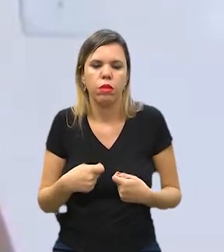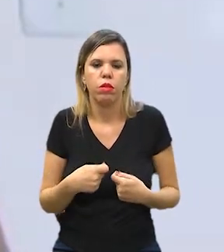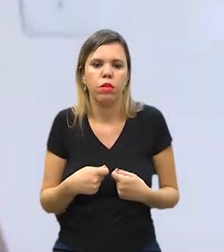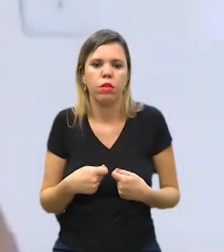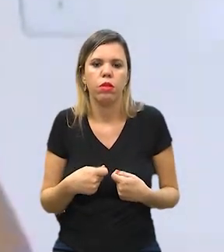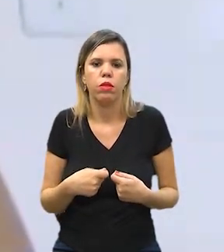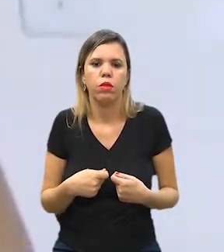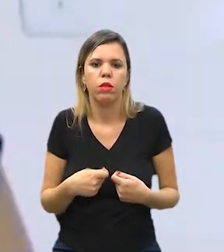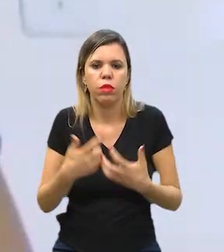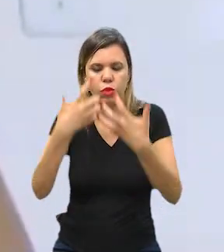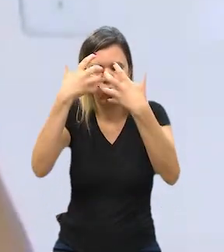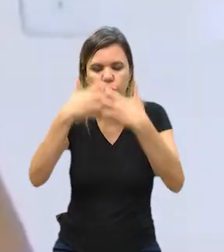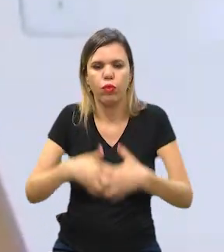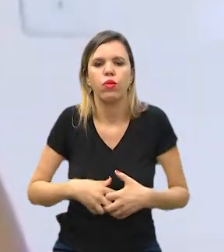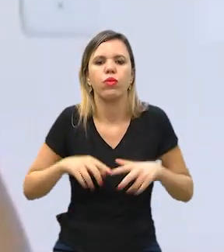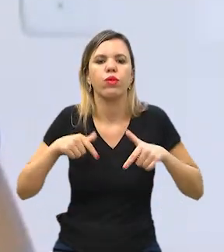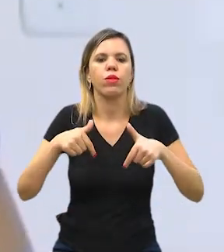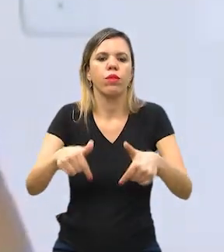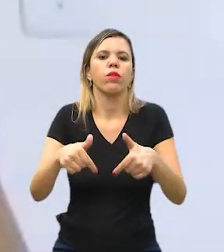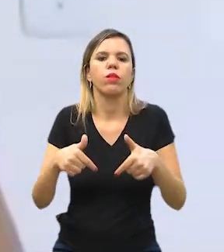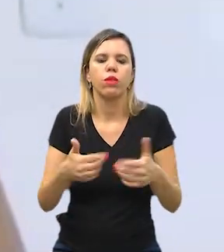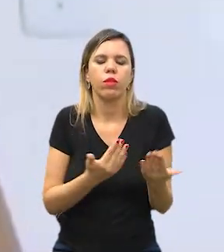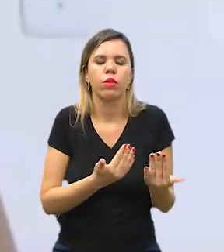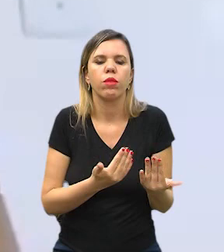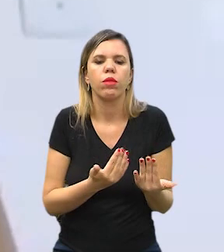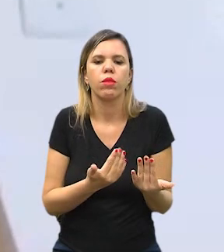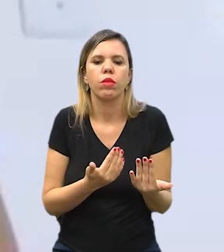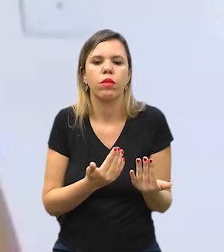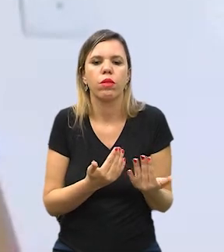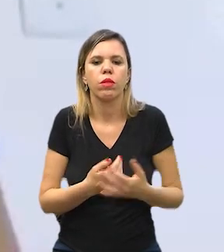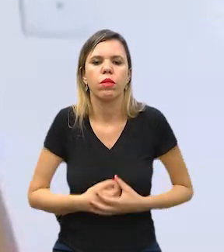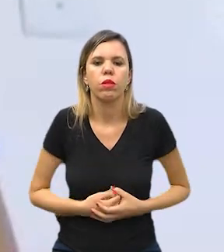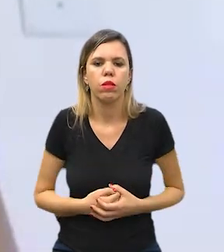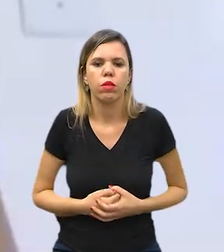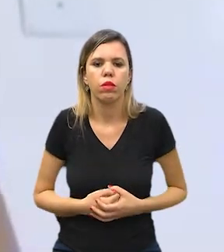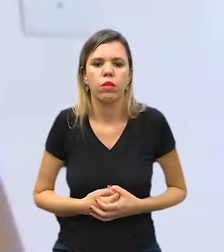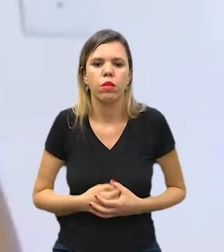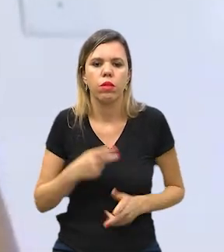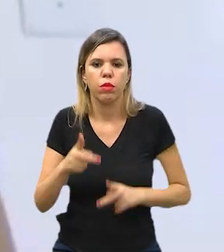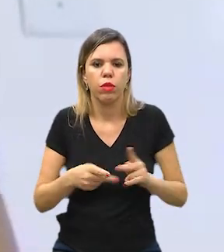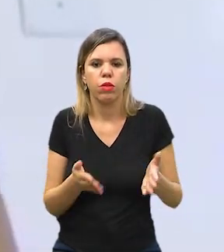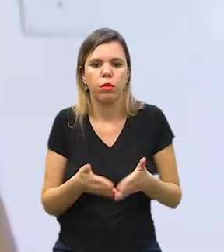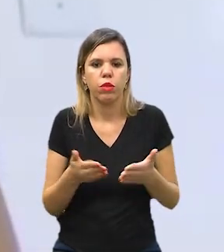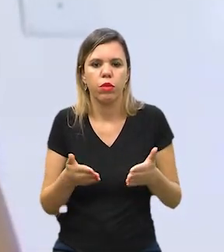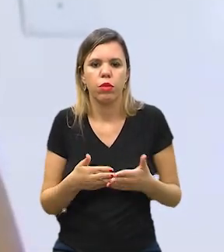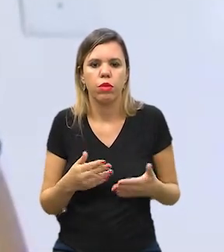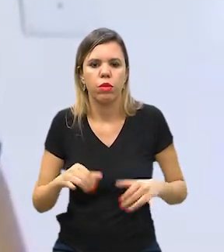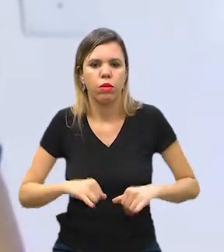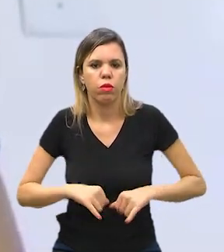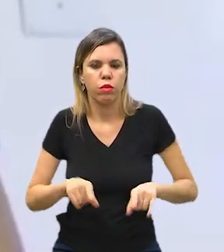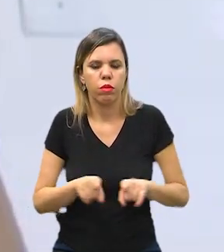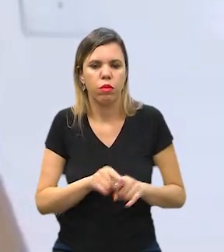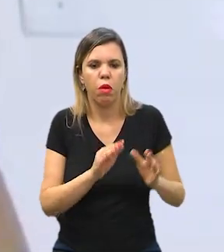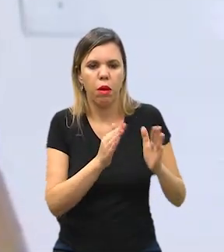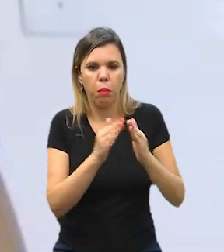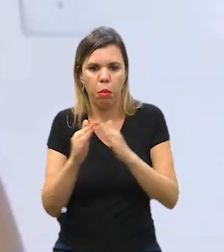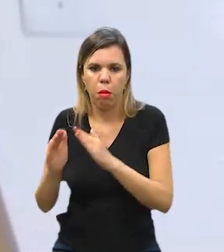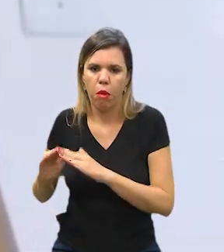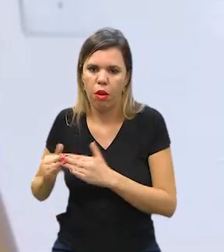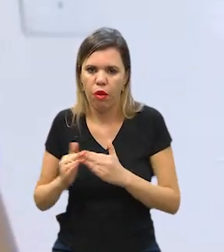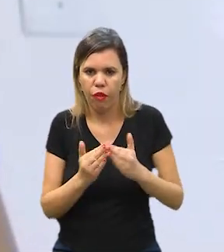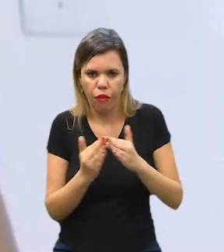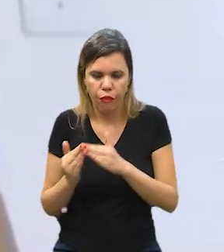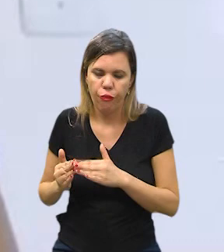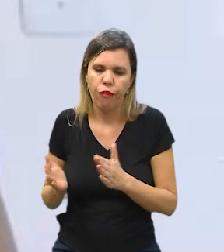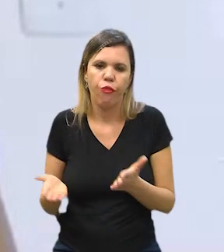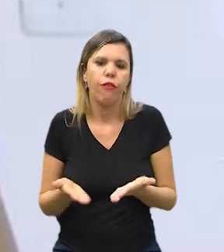e necessidades ali de correção de rota e refletir como a gente atua com um jovem em situação, né, de vulnerabilidade ou um jovem que